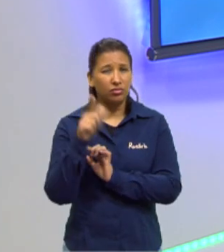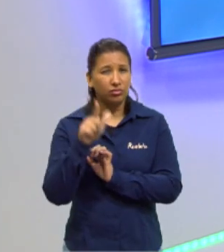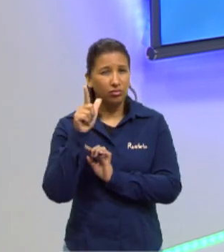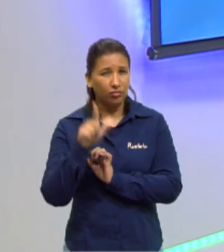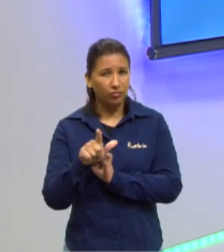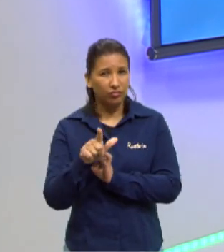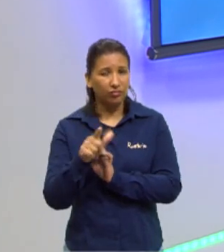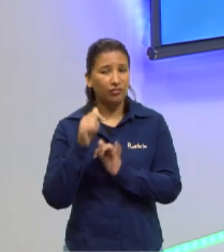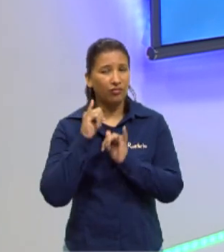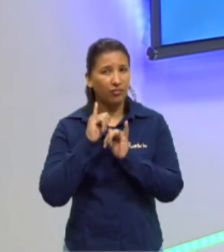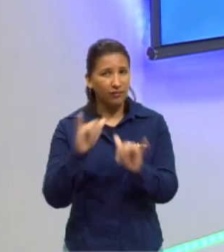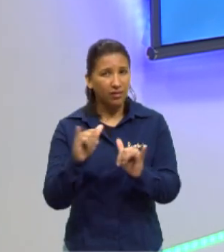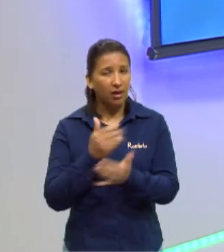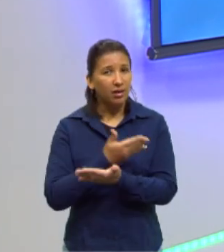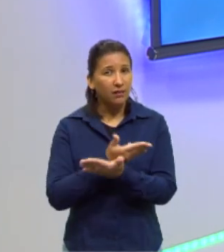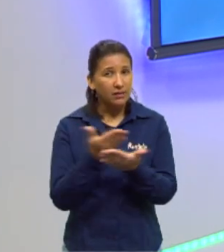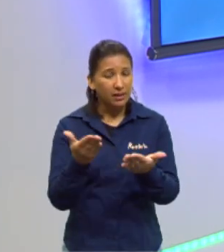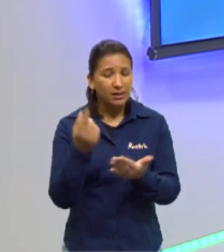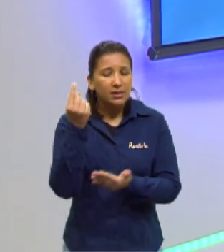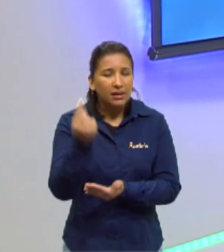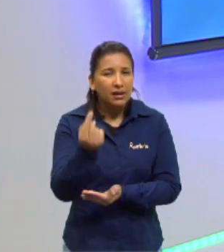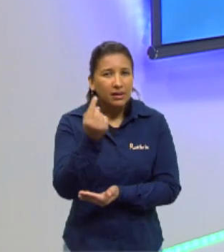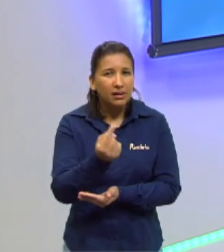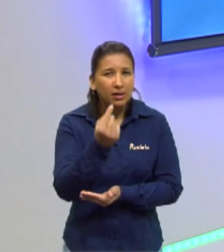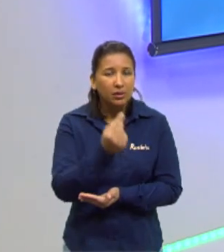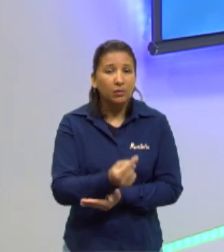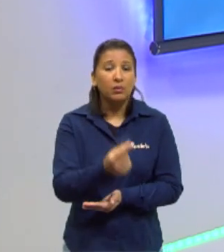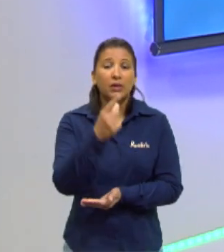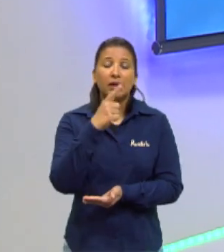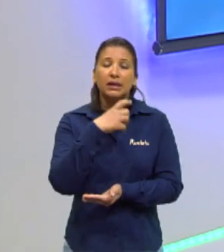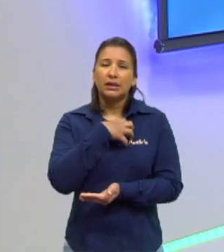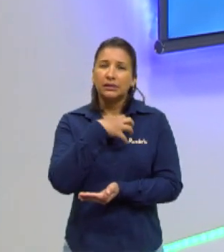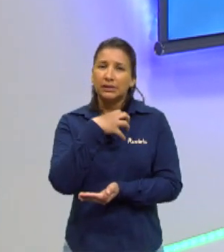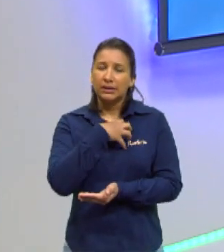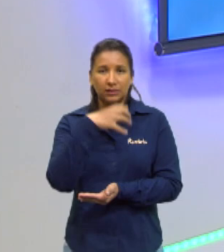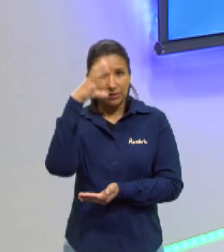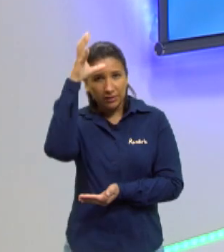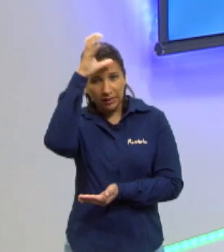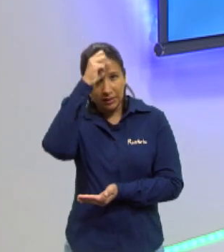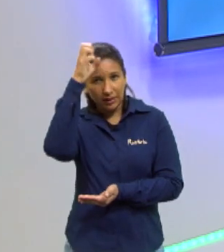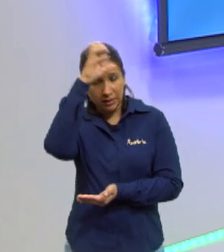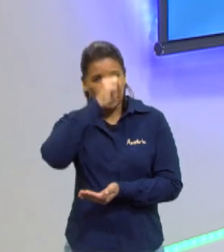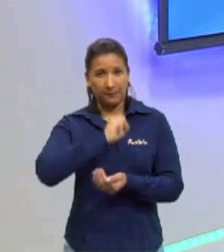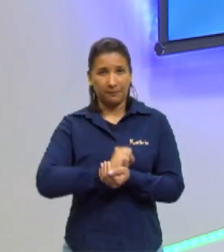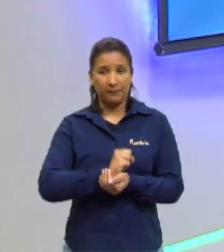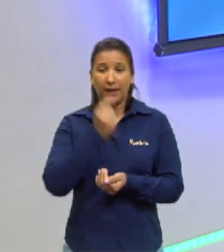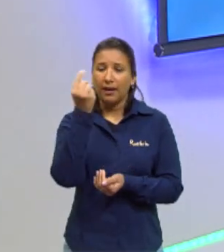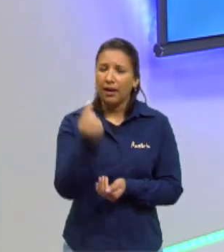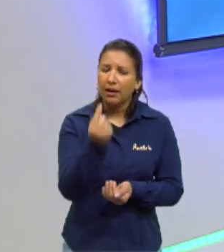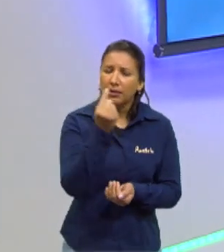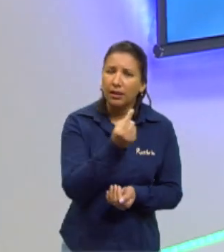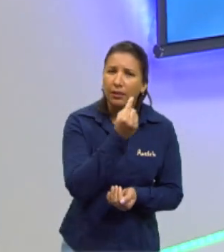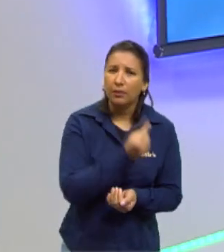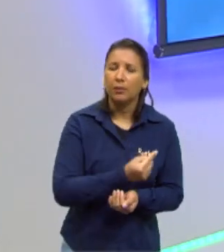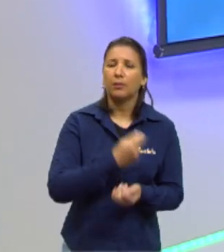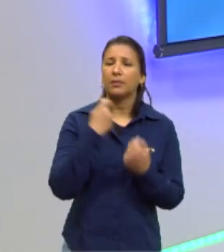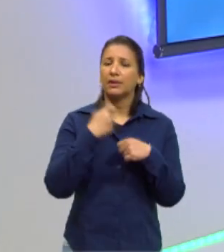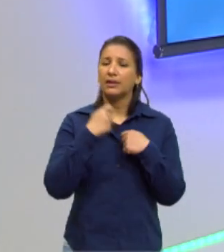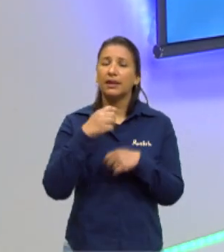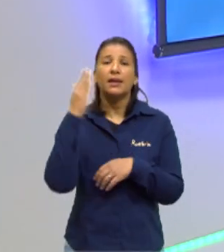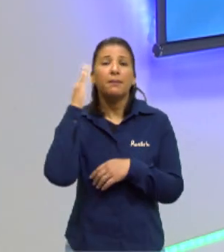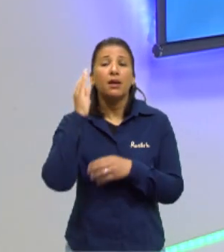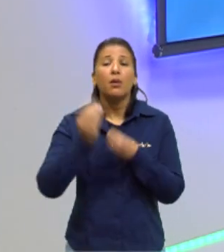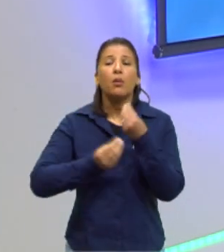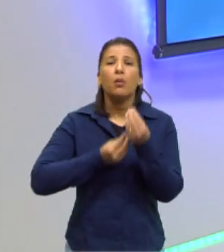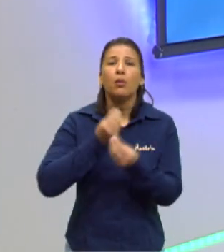insistir nisso, que cada um de vocês tem um jeito de aprender, que cada um de vocês tem que conhecer o seu jeito